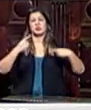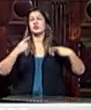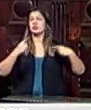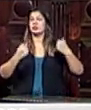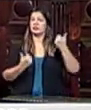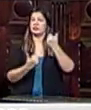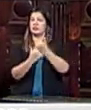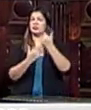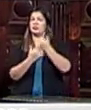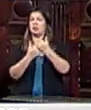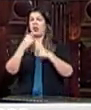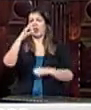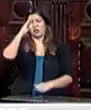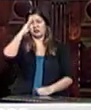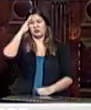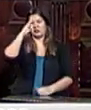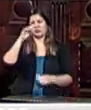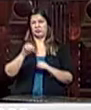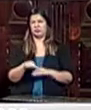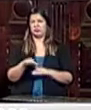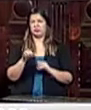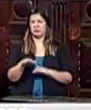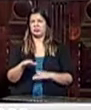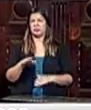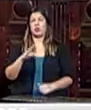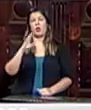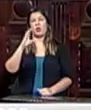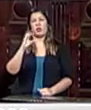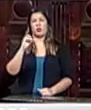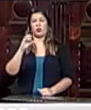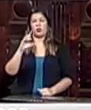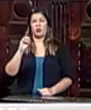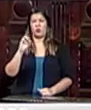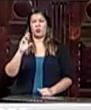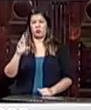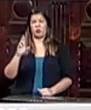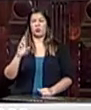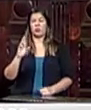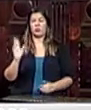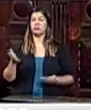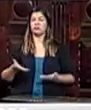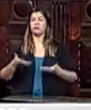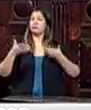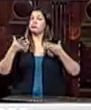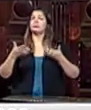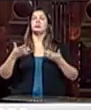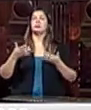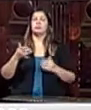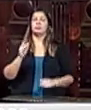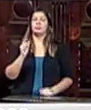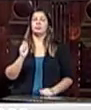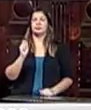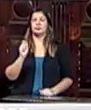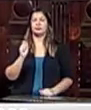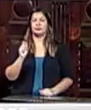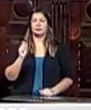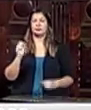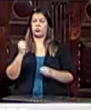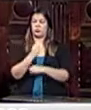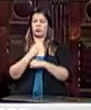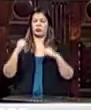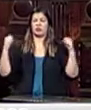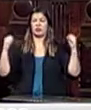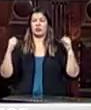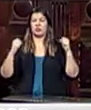sustentaram a ditadura. O senhor Collor de Mello, enaltecido como o